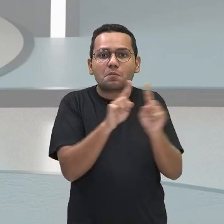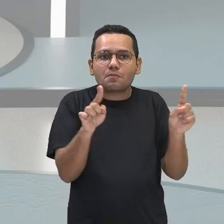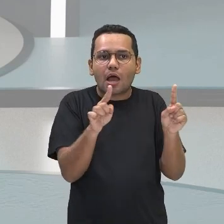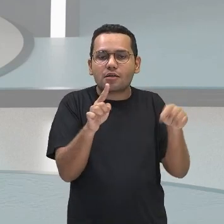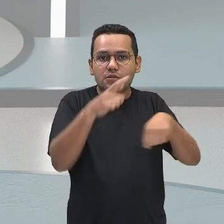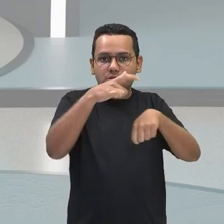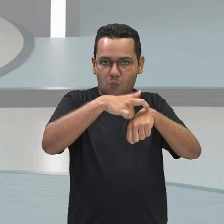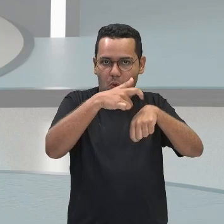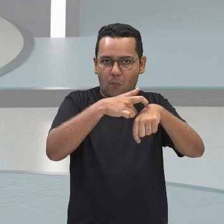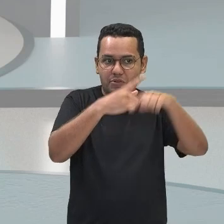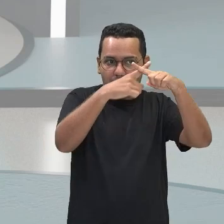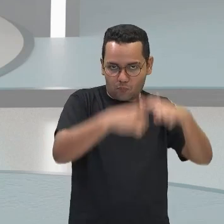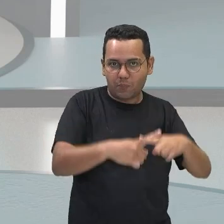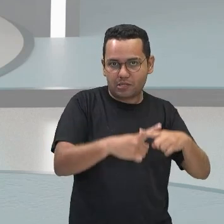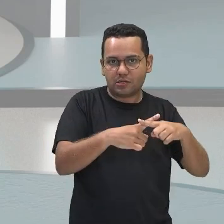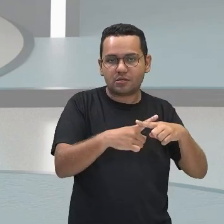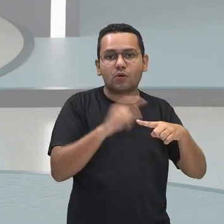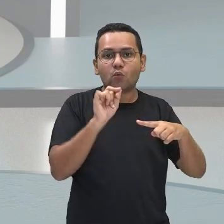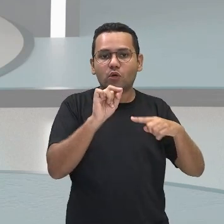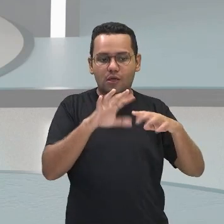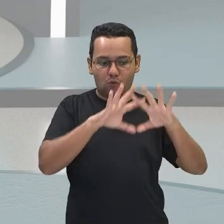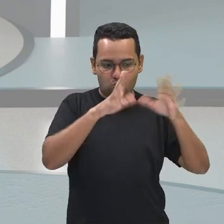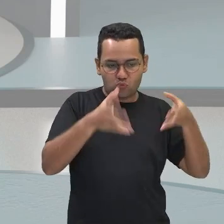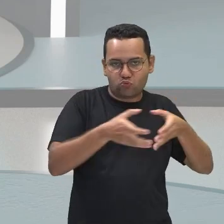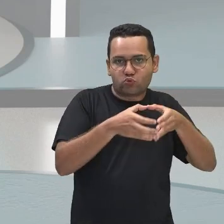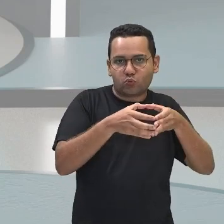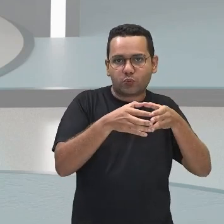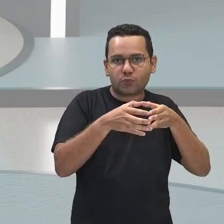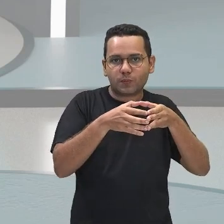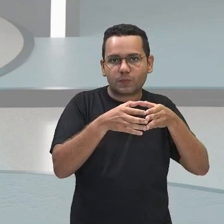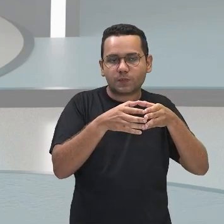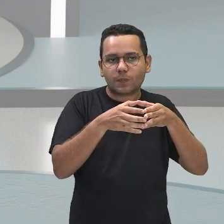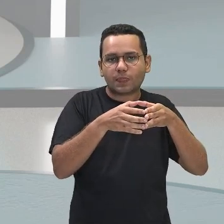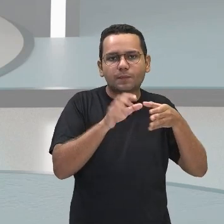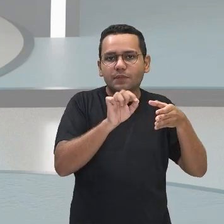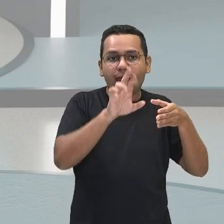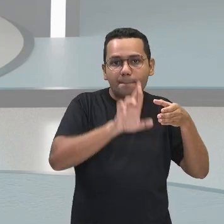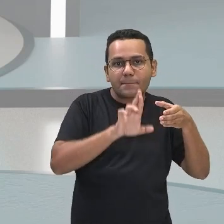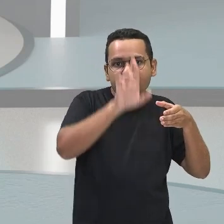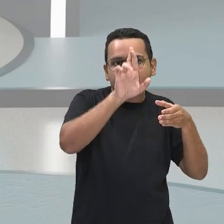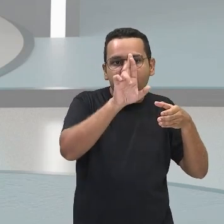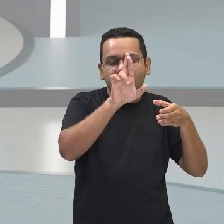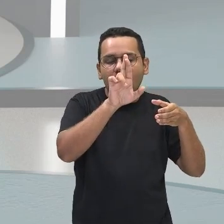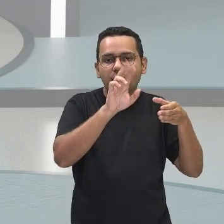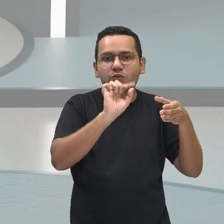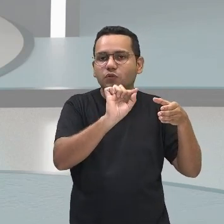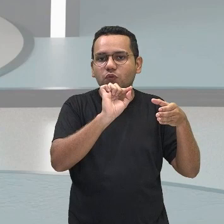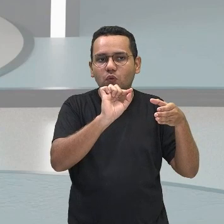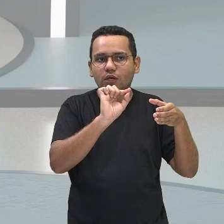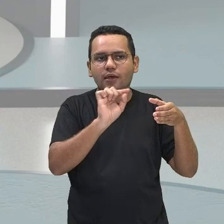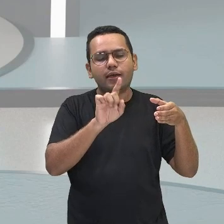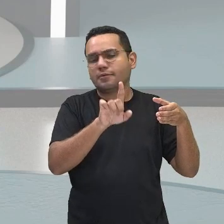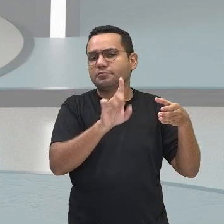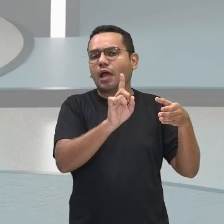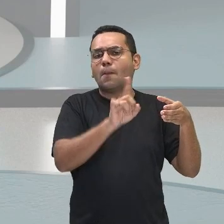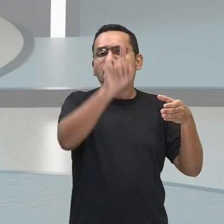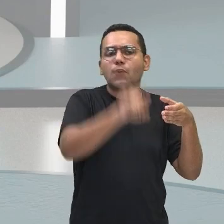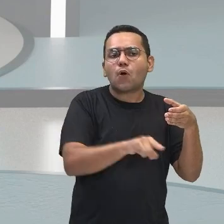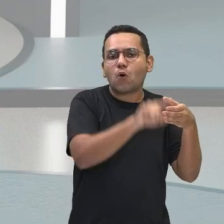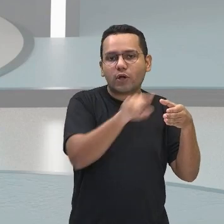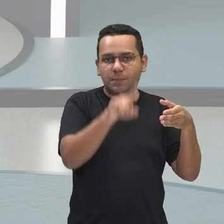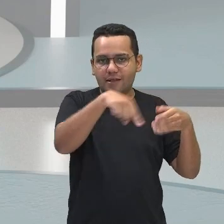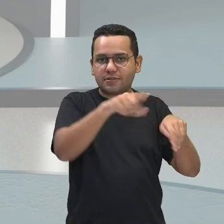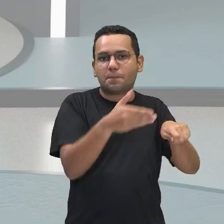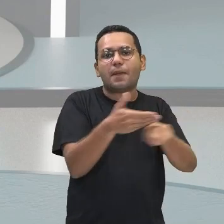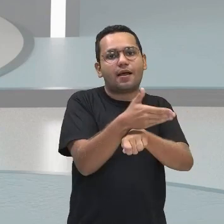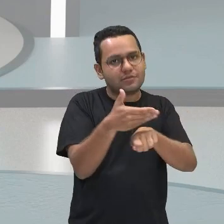né, a federação lá pode chegar e convidá-lo para fazer e ele não pode falar nada, ele tem que fazer o exame antidoping. Como